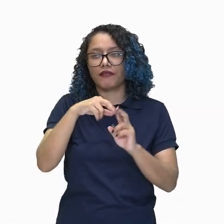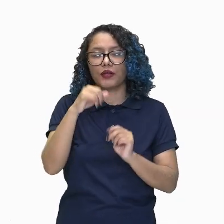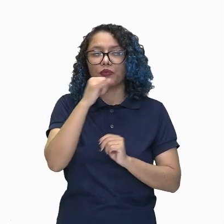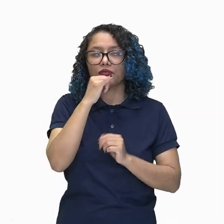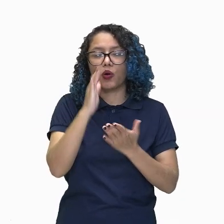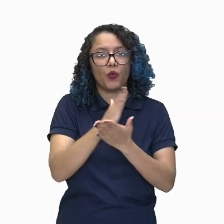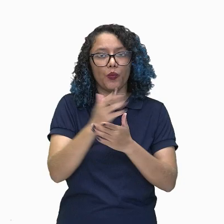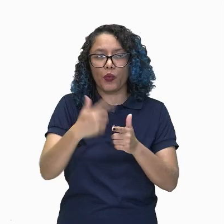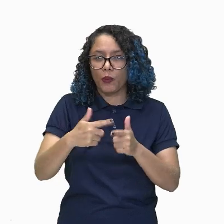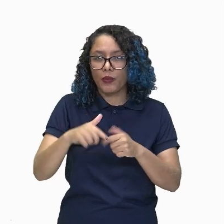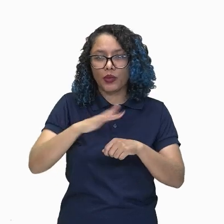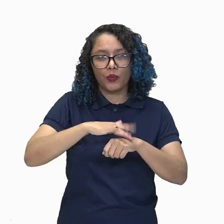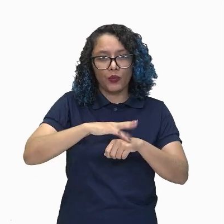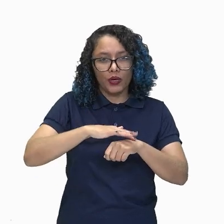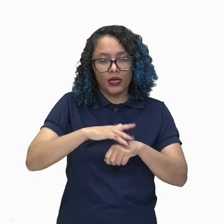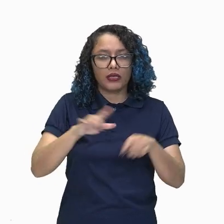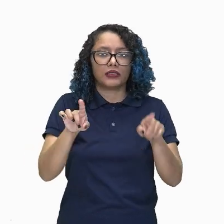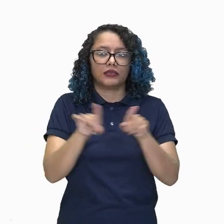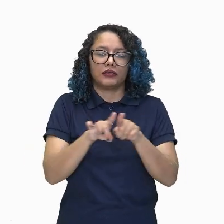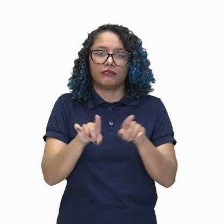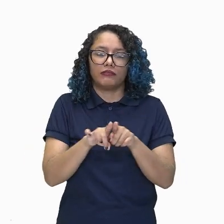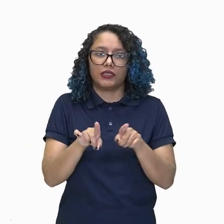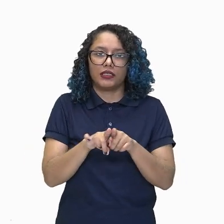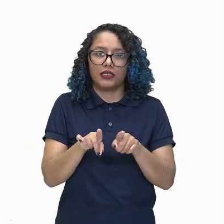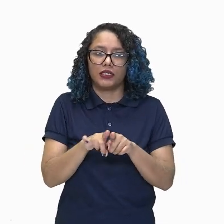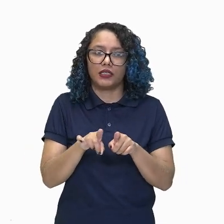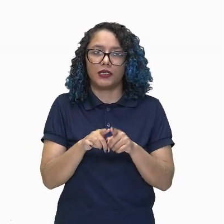problemas de doenças, problemas de